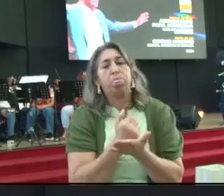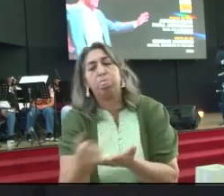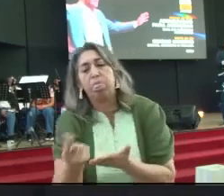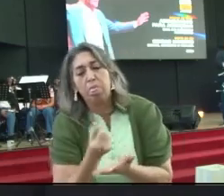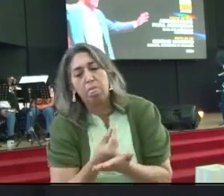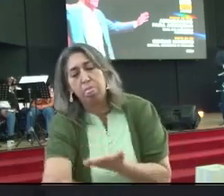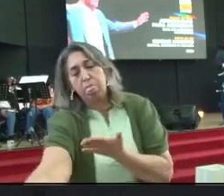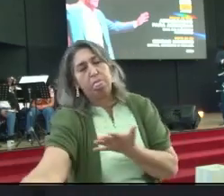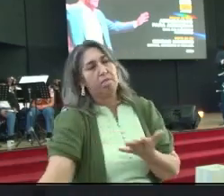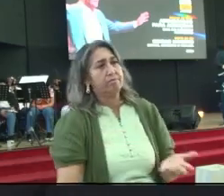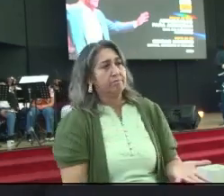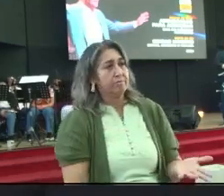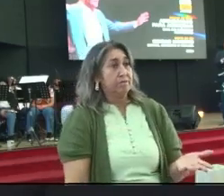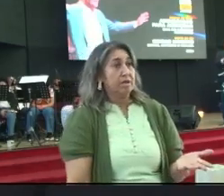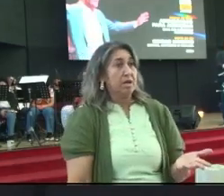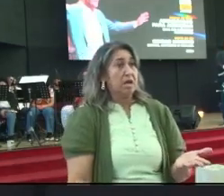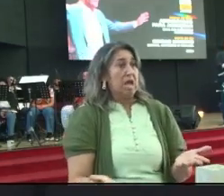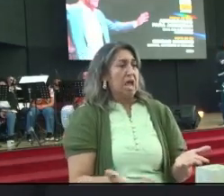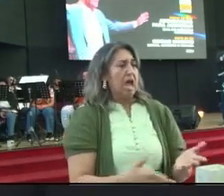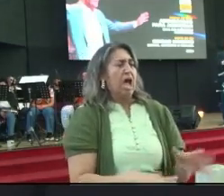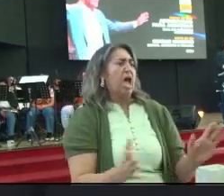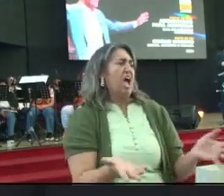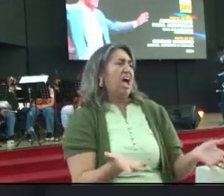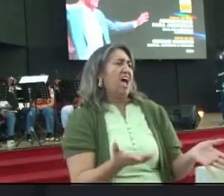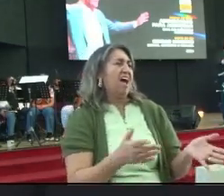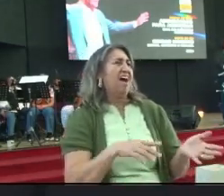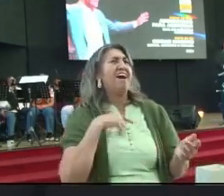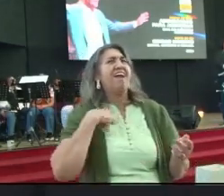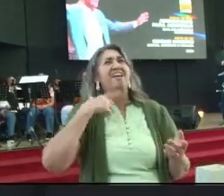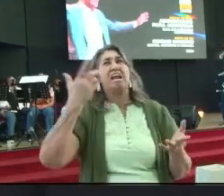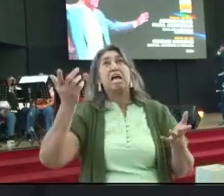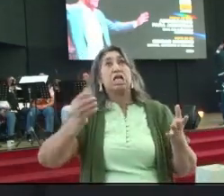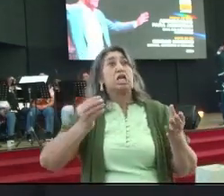Mamon tem algum altar erigido nos grandes